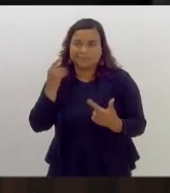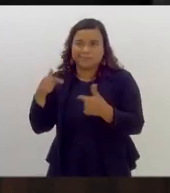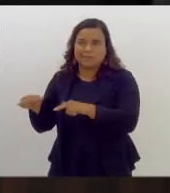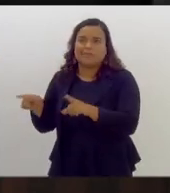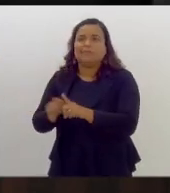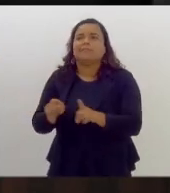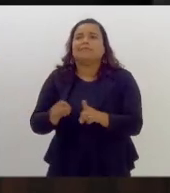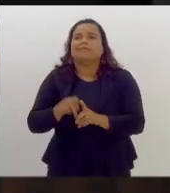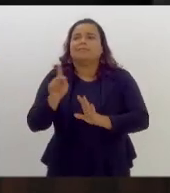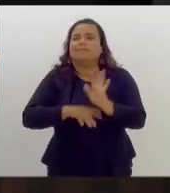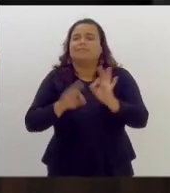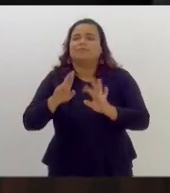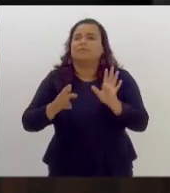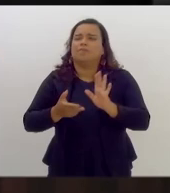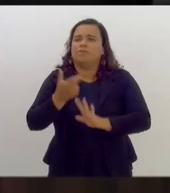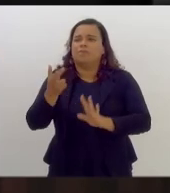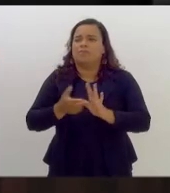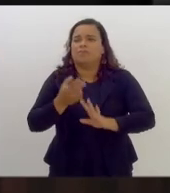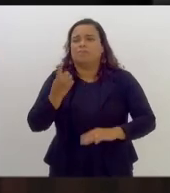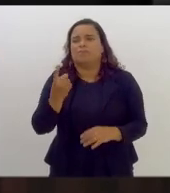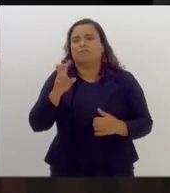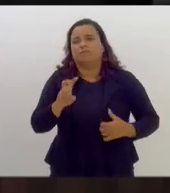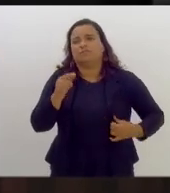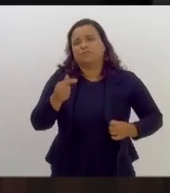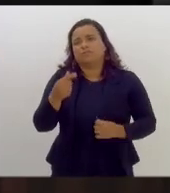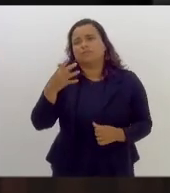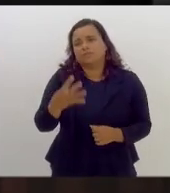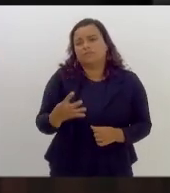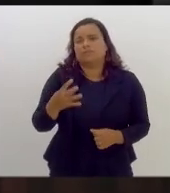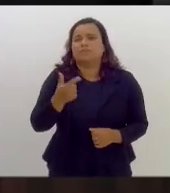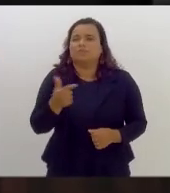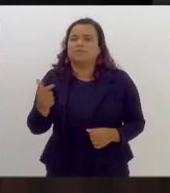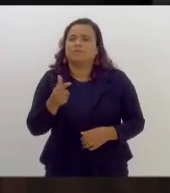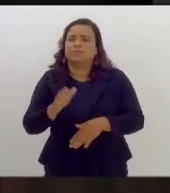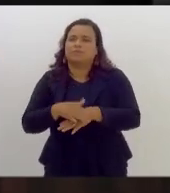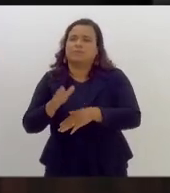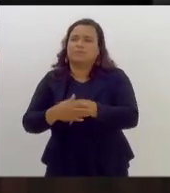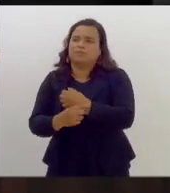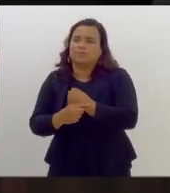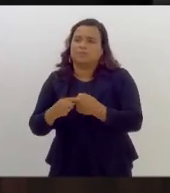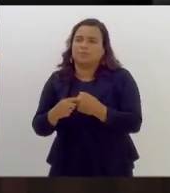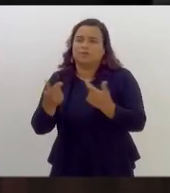Projeto de resolução 1574 de 22, de autoria do deputado Carlos Mink, concede o